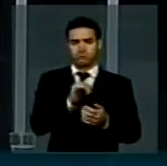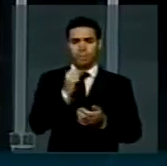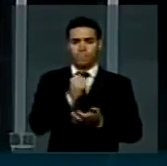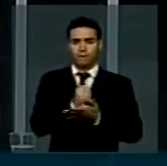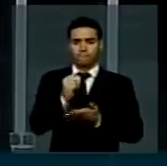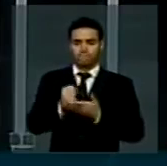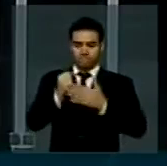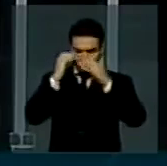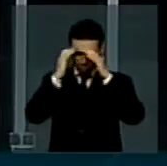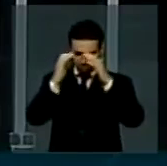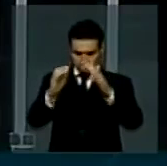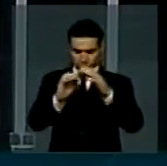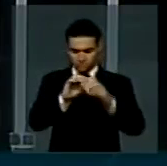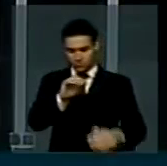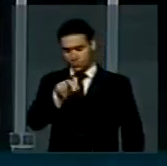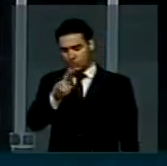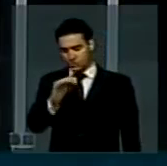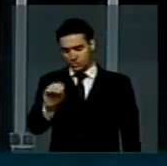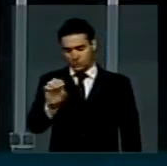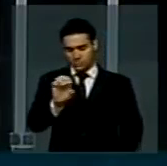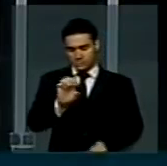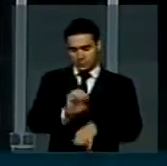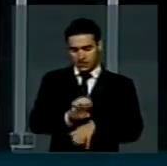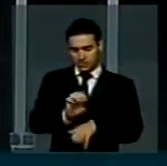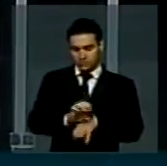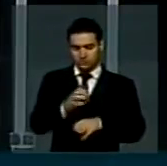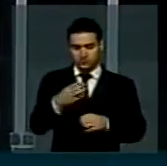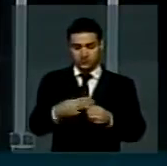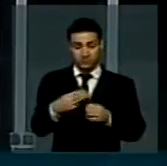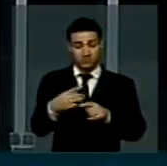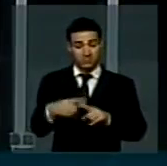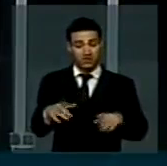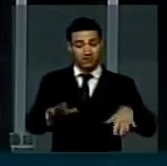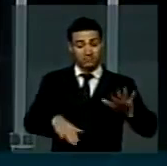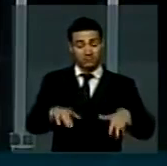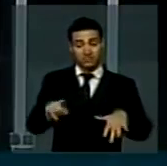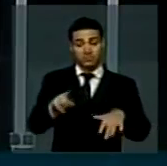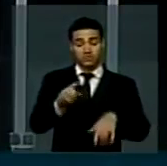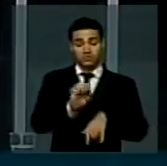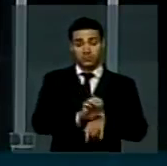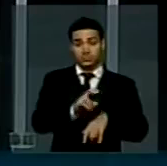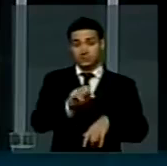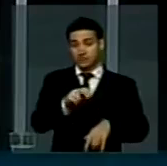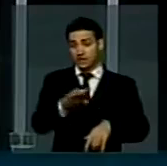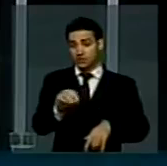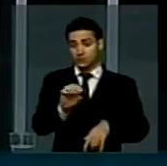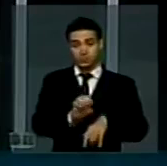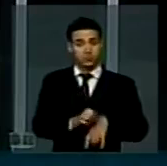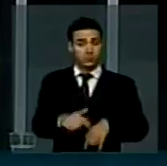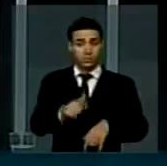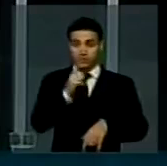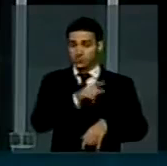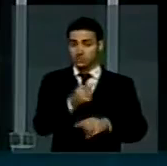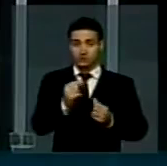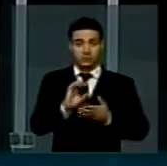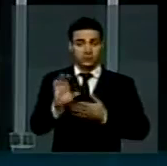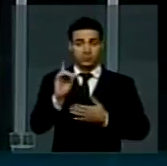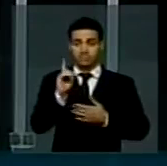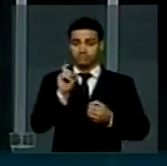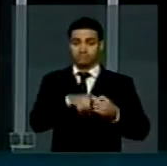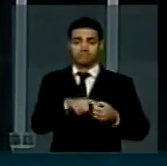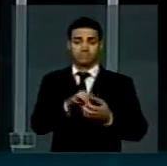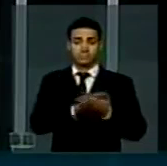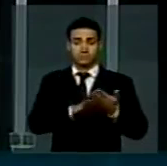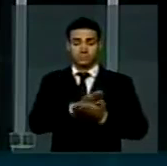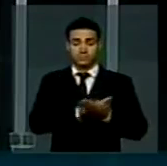convênios entre a União, os estados e os municípios, mas que muitas vezes esses estados e municípios não tinham condição financeira para essa contrapartida. Pra você ter uma